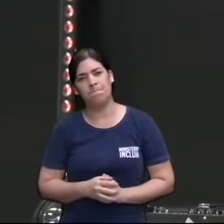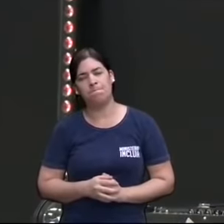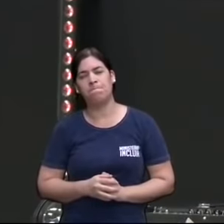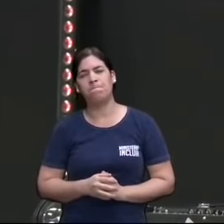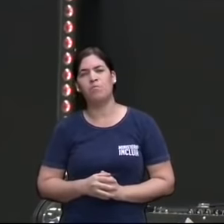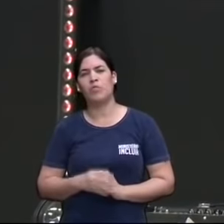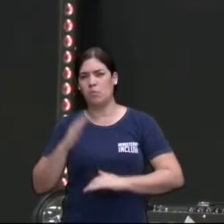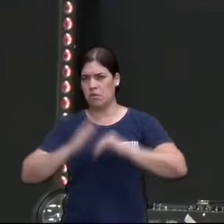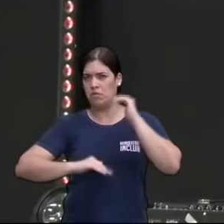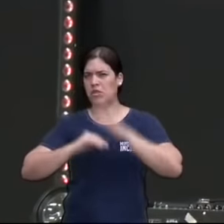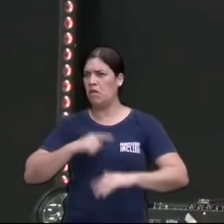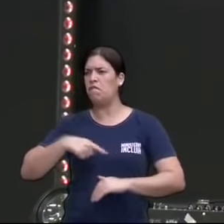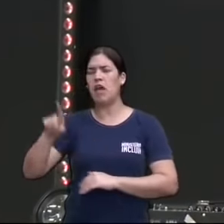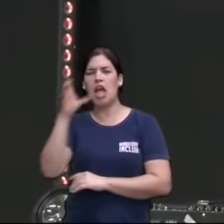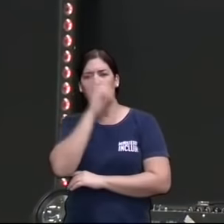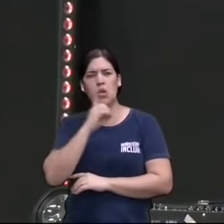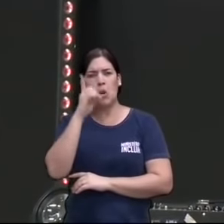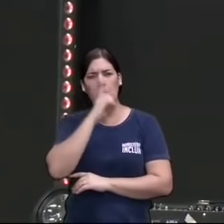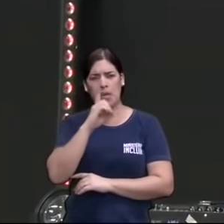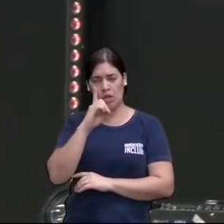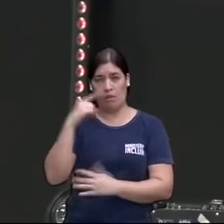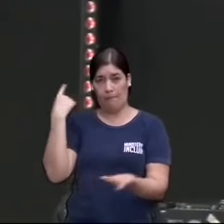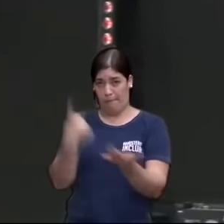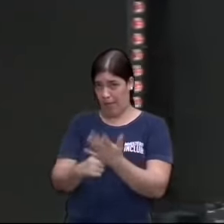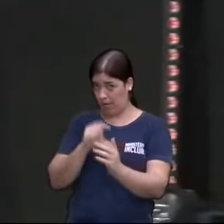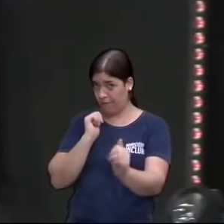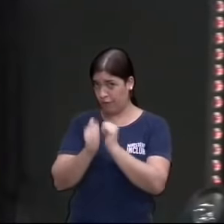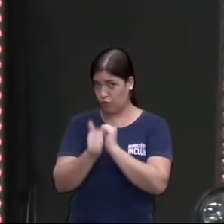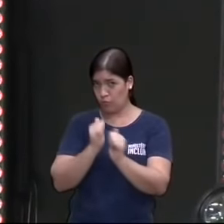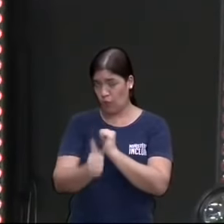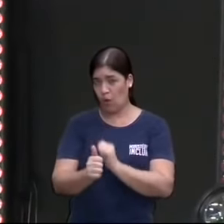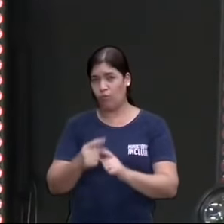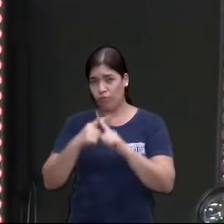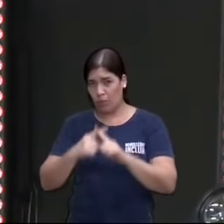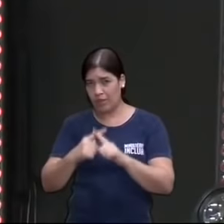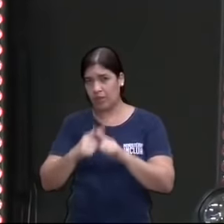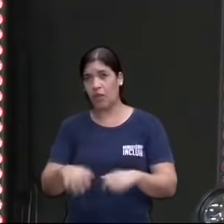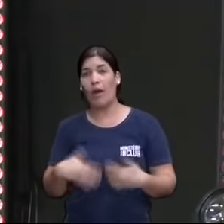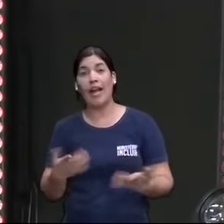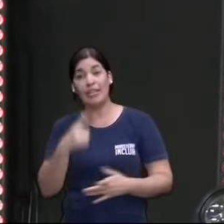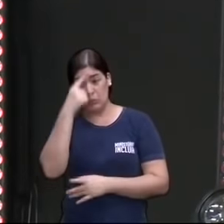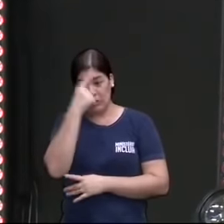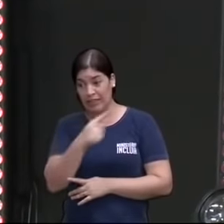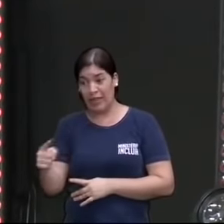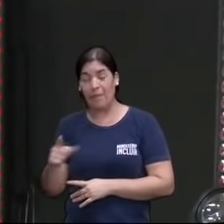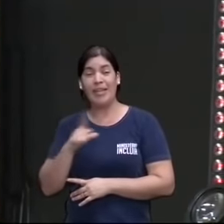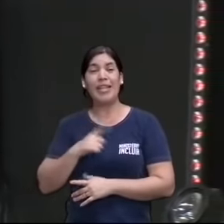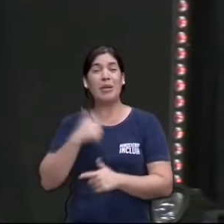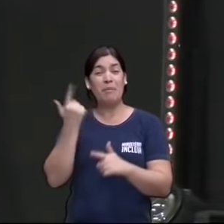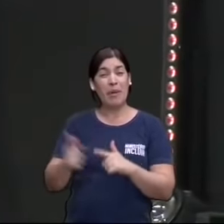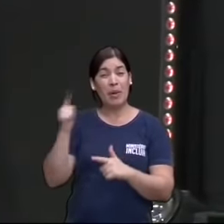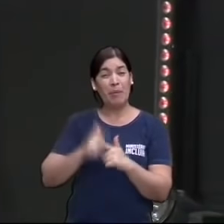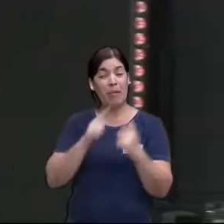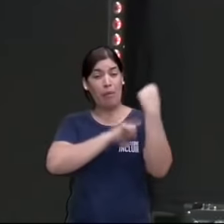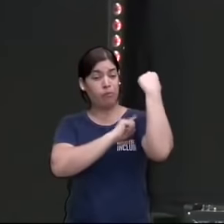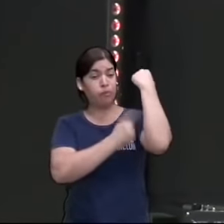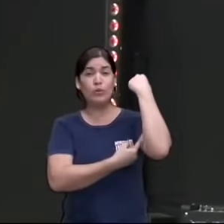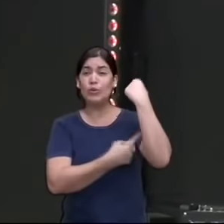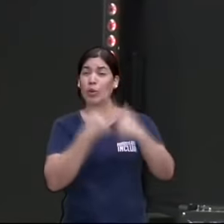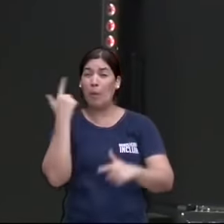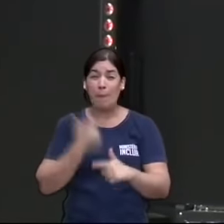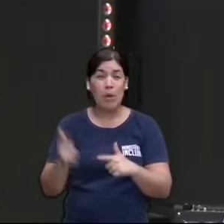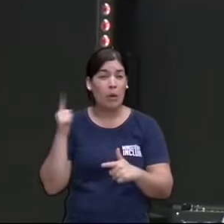domingo que vem. Aí, durante a semana, ele tem um estiramento muscular. Ele tem um rompimento